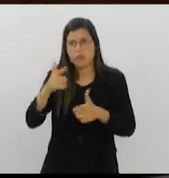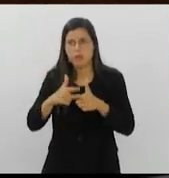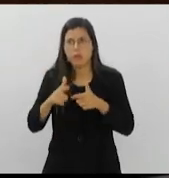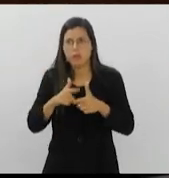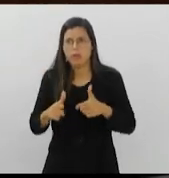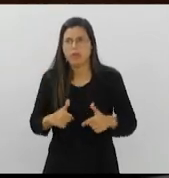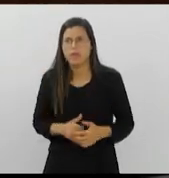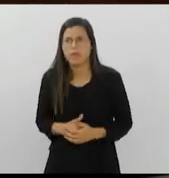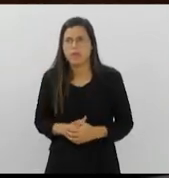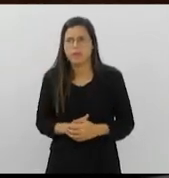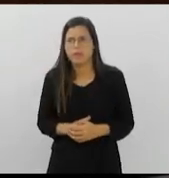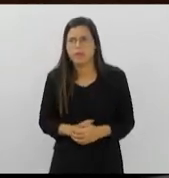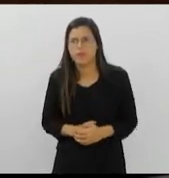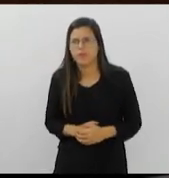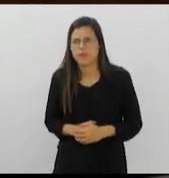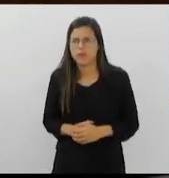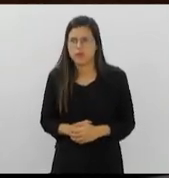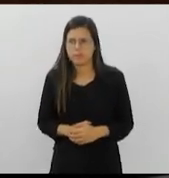caso